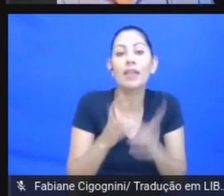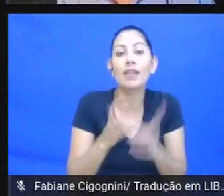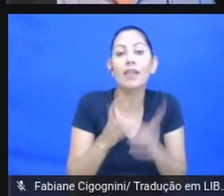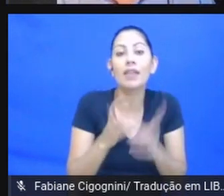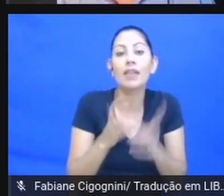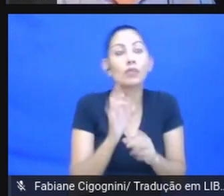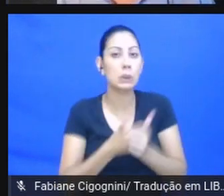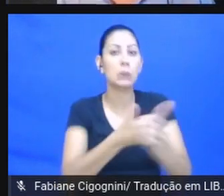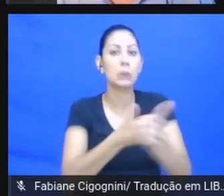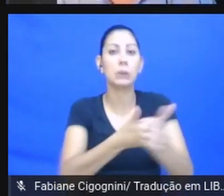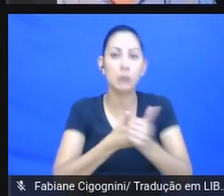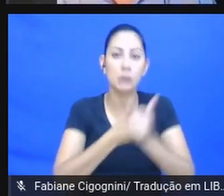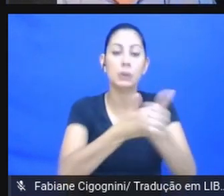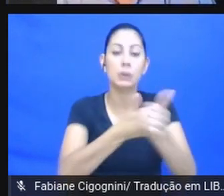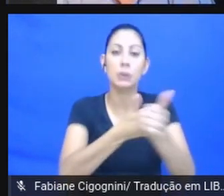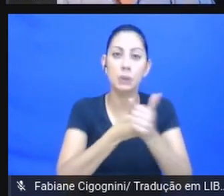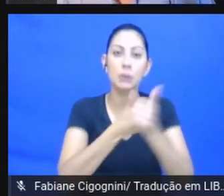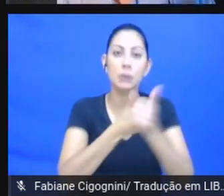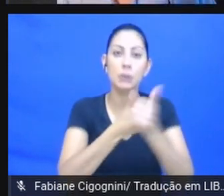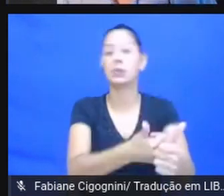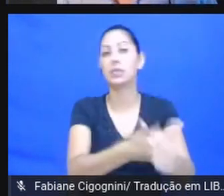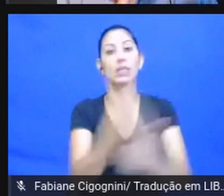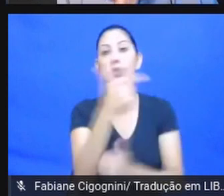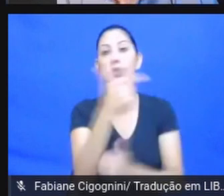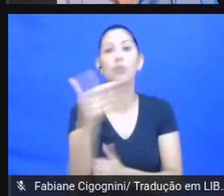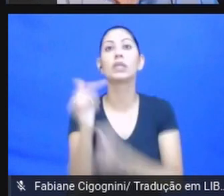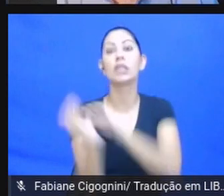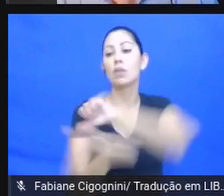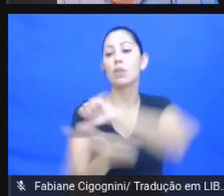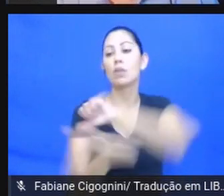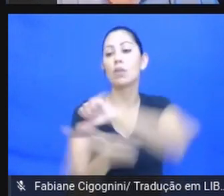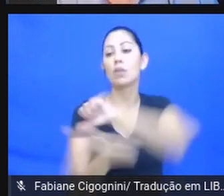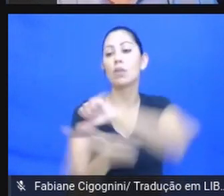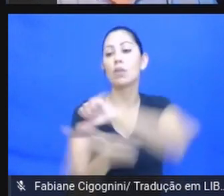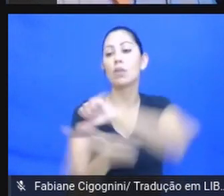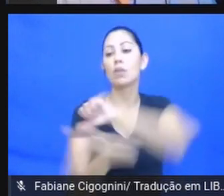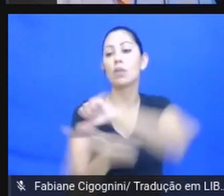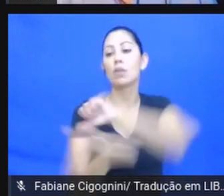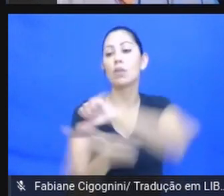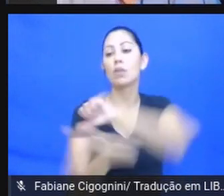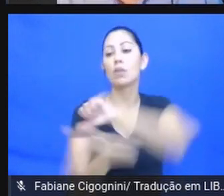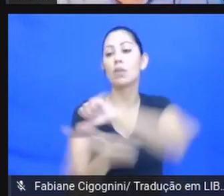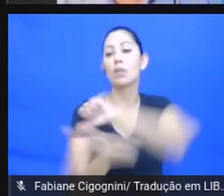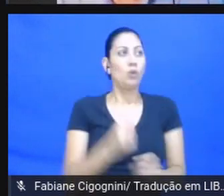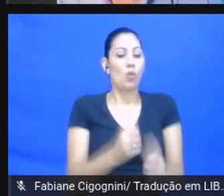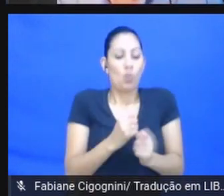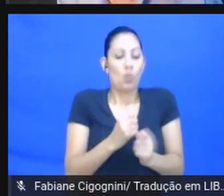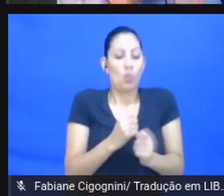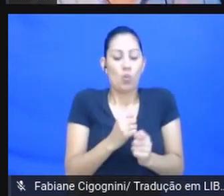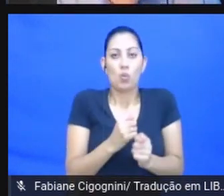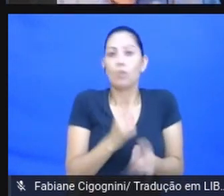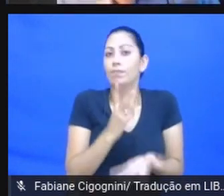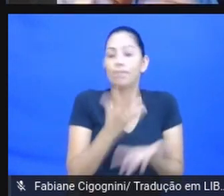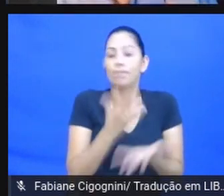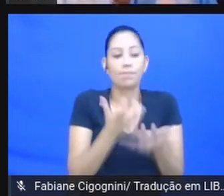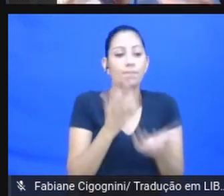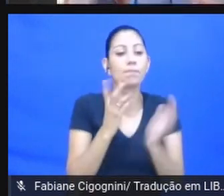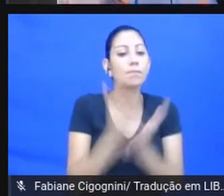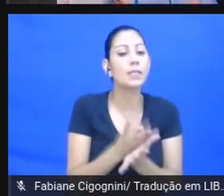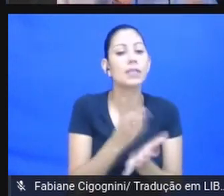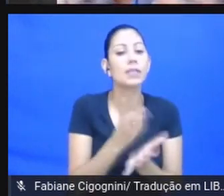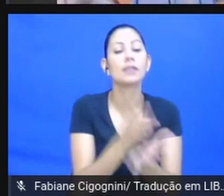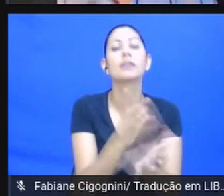dentro sempre do previsível, que eles trabalham só com roteiros, eles poderão